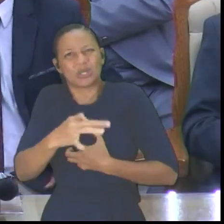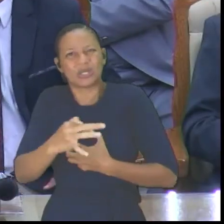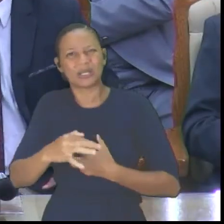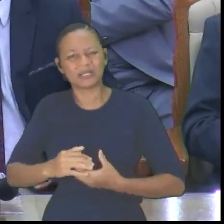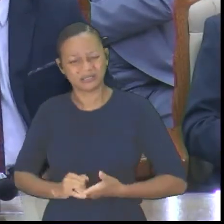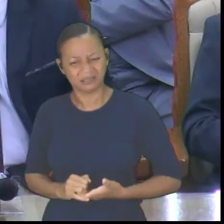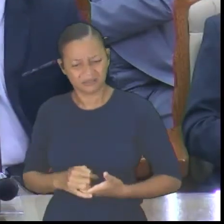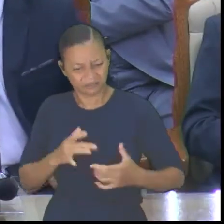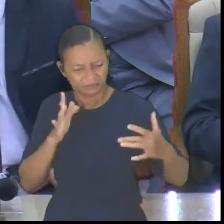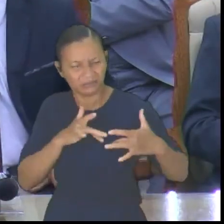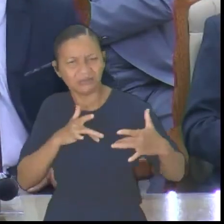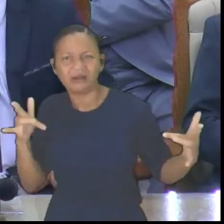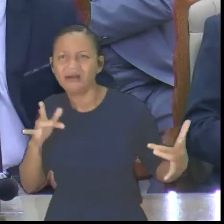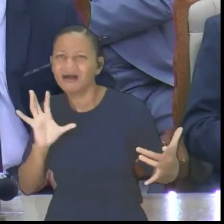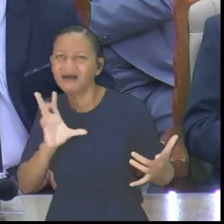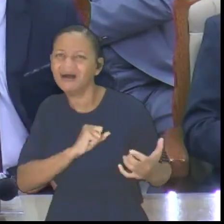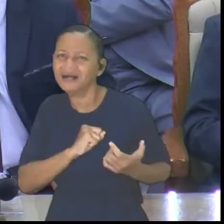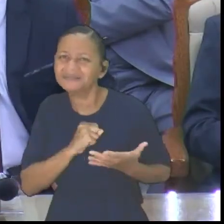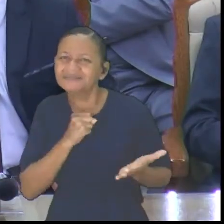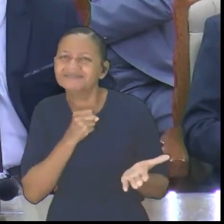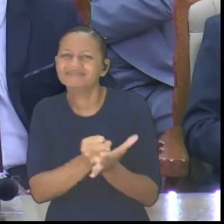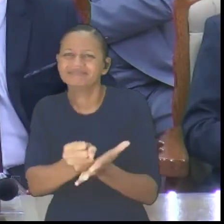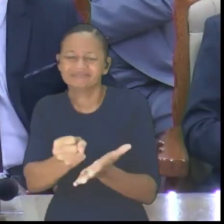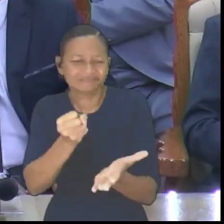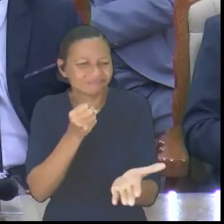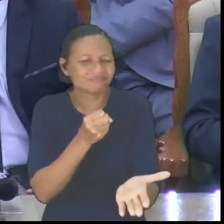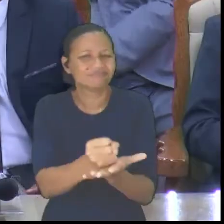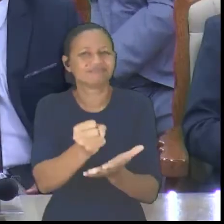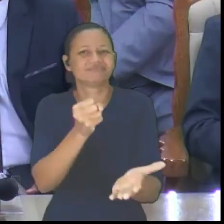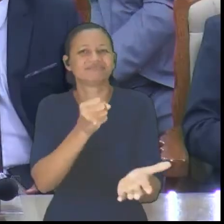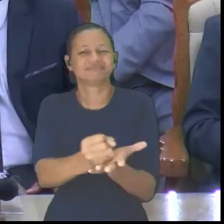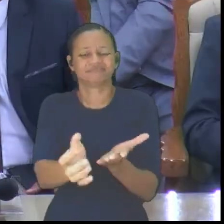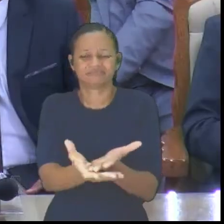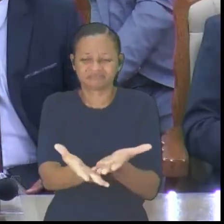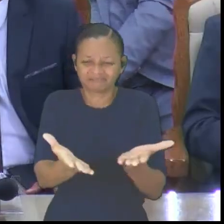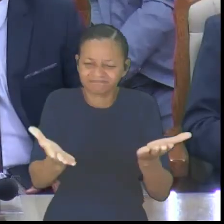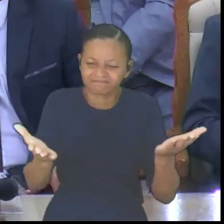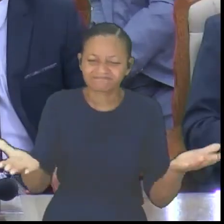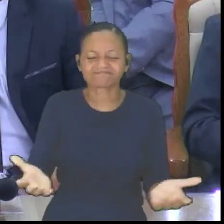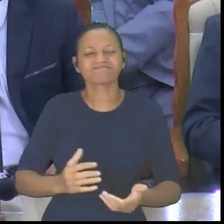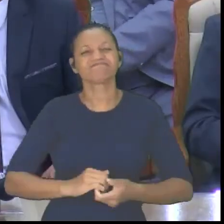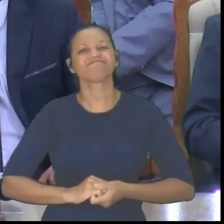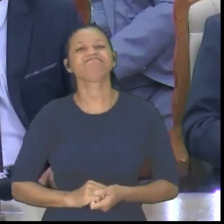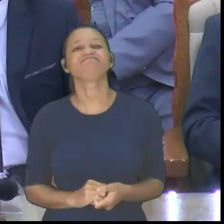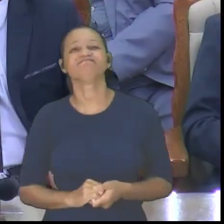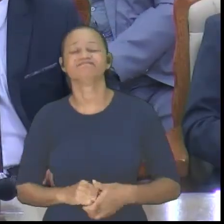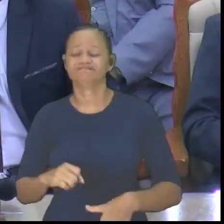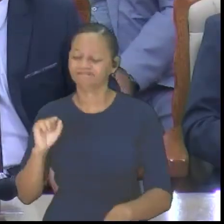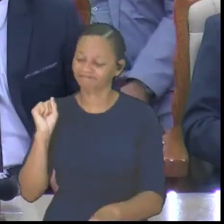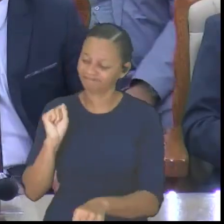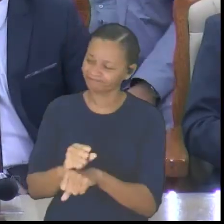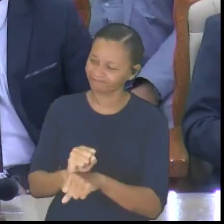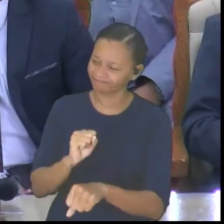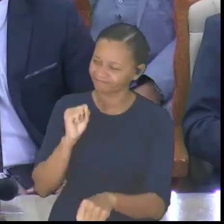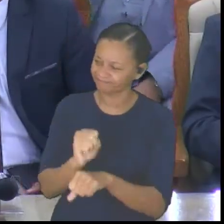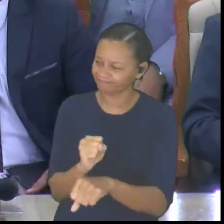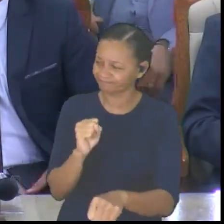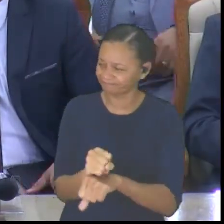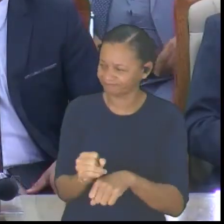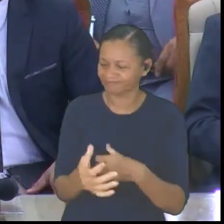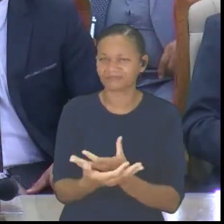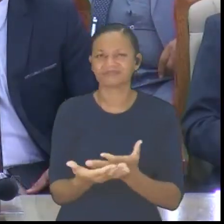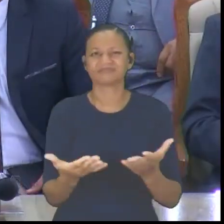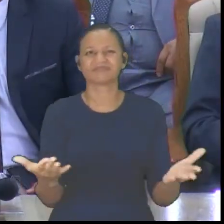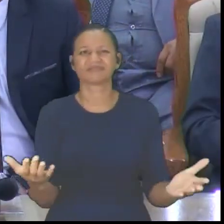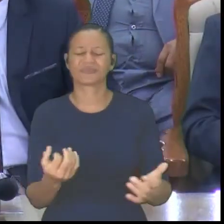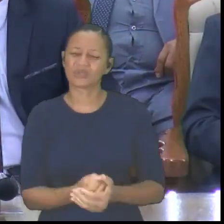faz por amor, mas lá no fundo esperava nem que